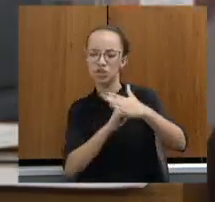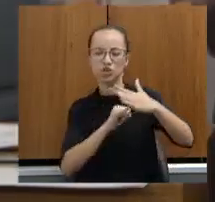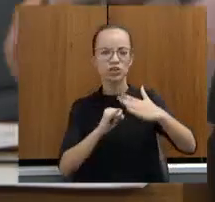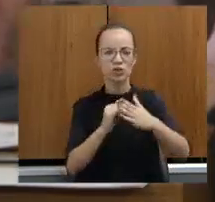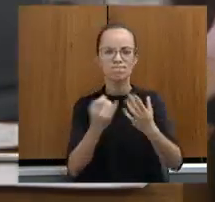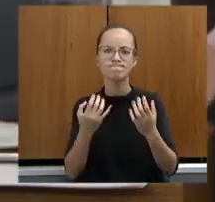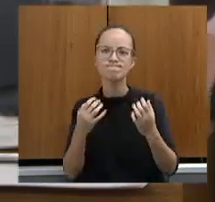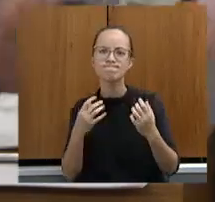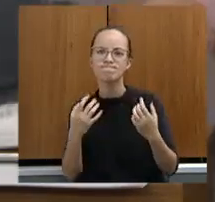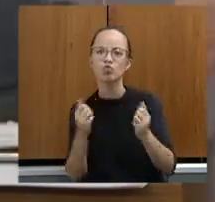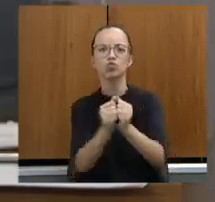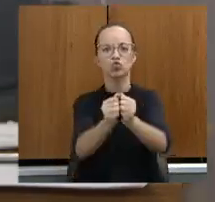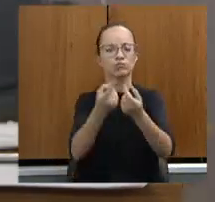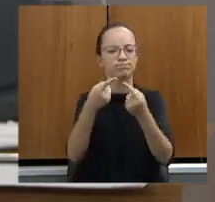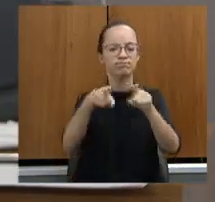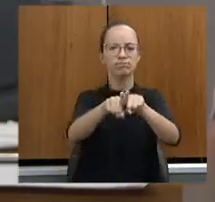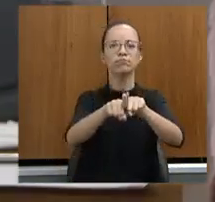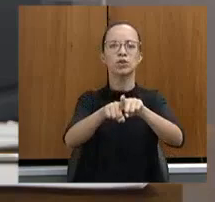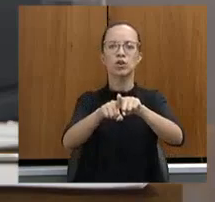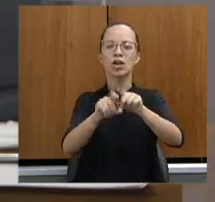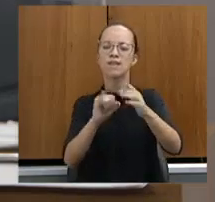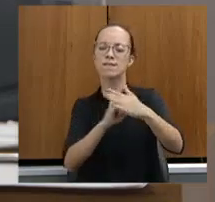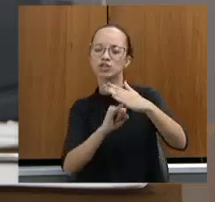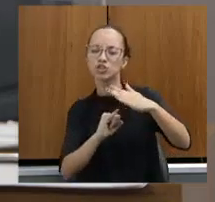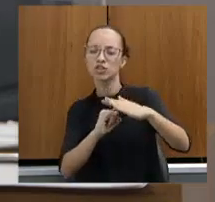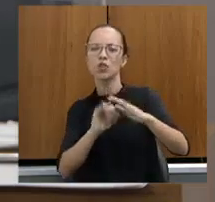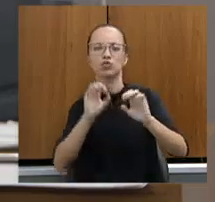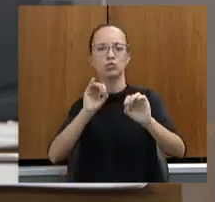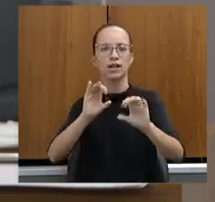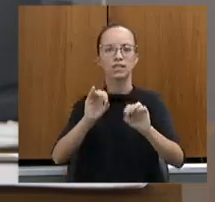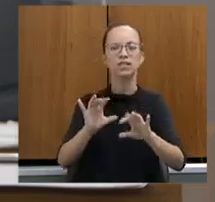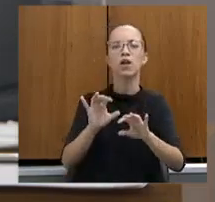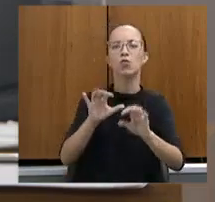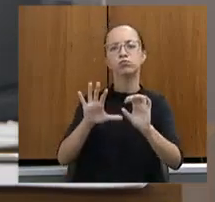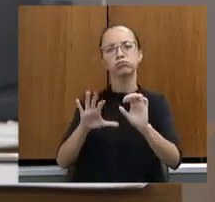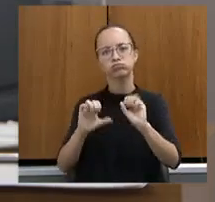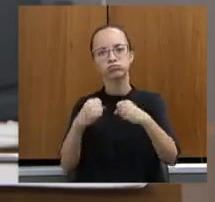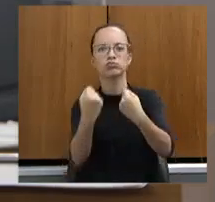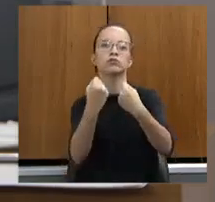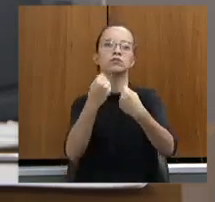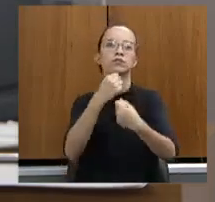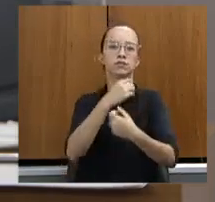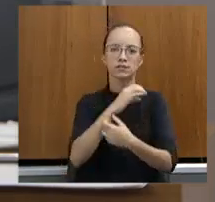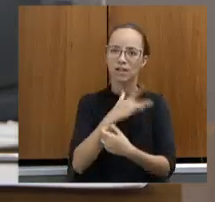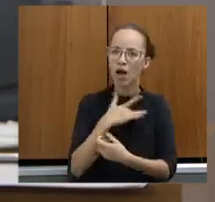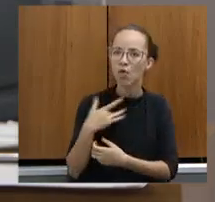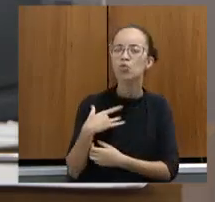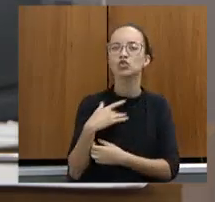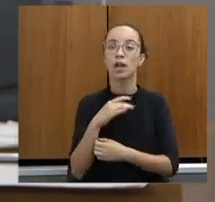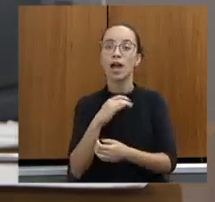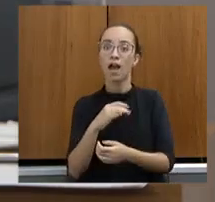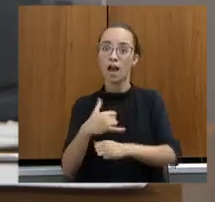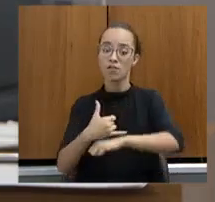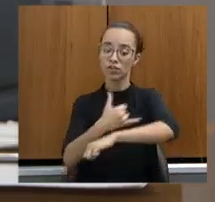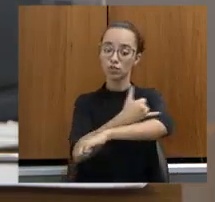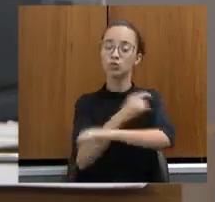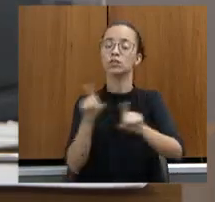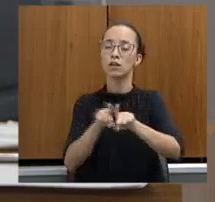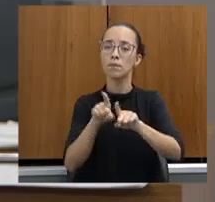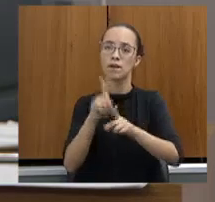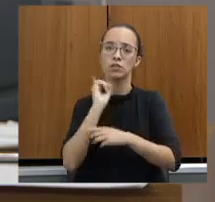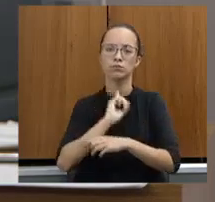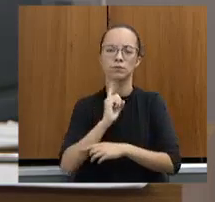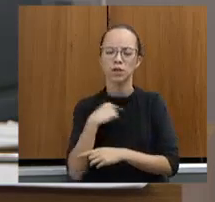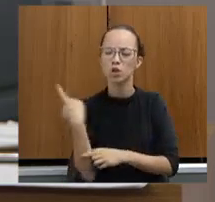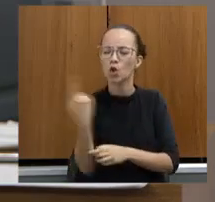fortalecer os nossos órgãos de segurança de Educação de saúde a infraestrutura do Estado de Minas Gerais para a gente poder